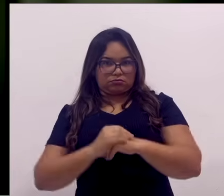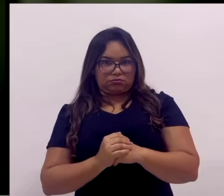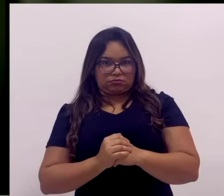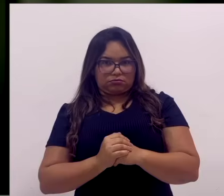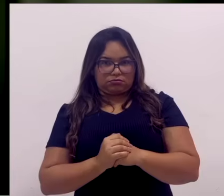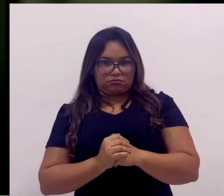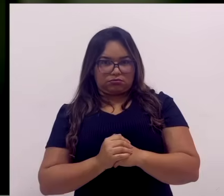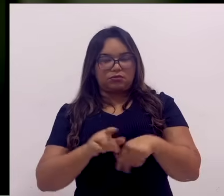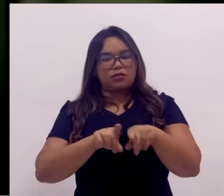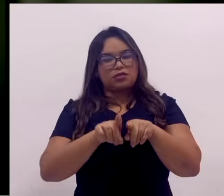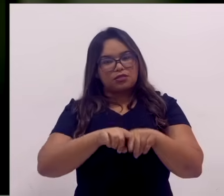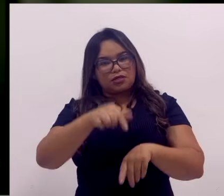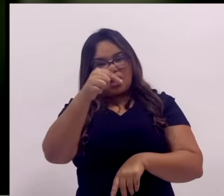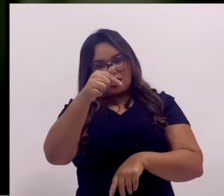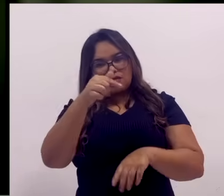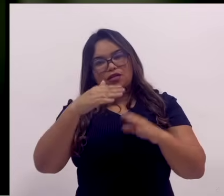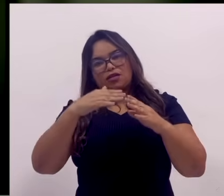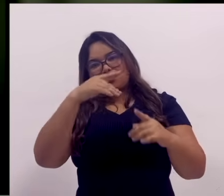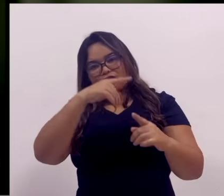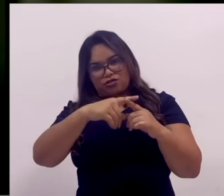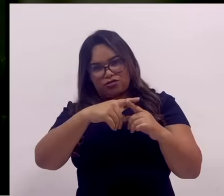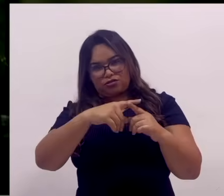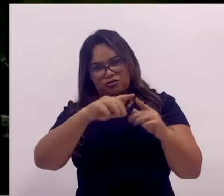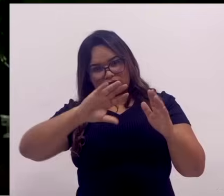São as 7 igrejas.